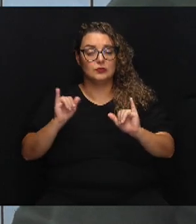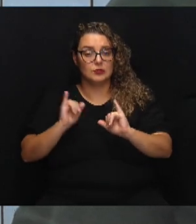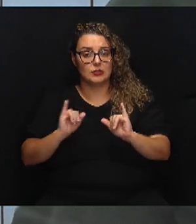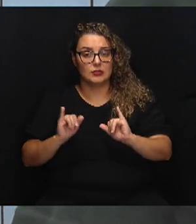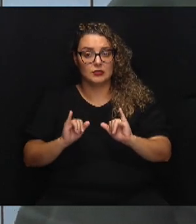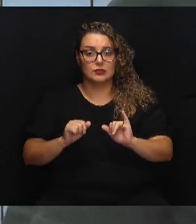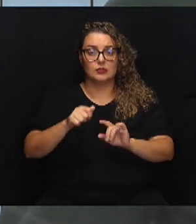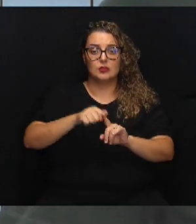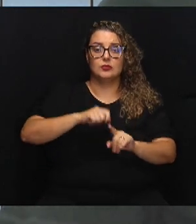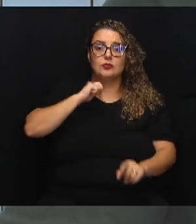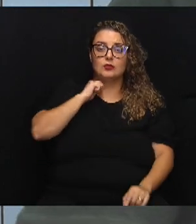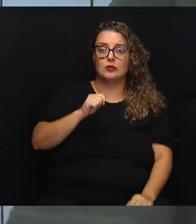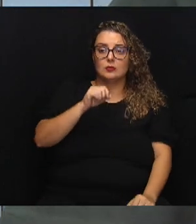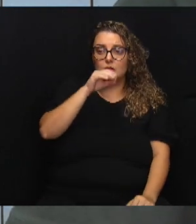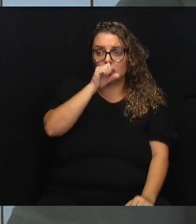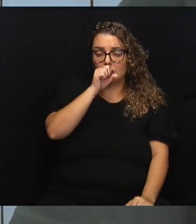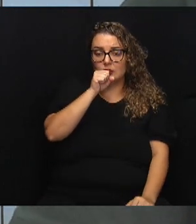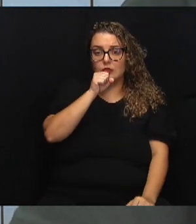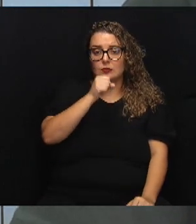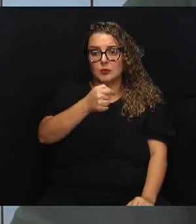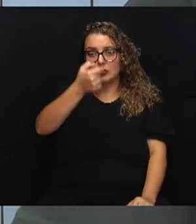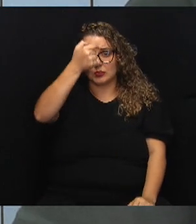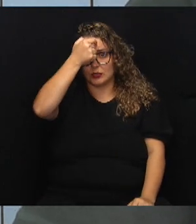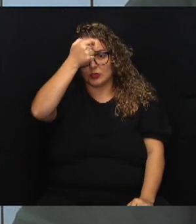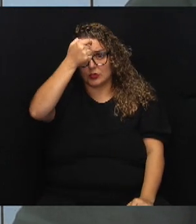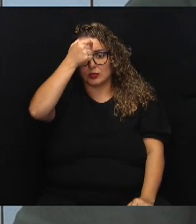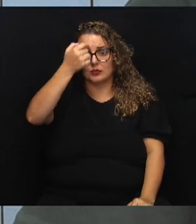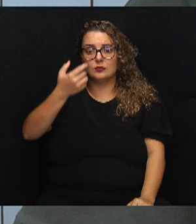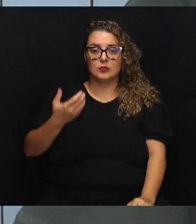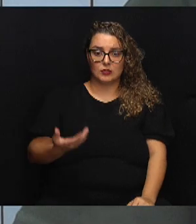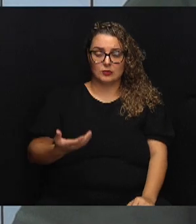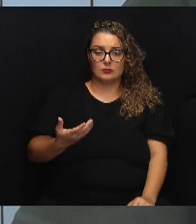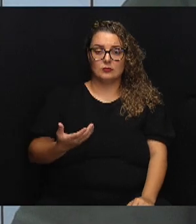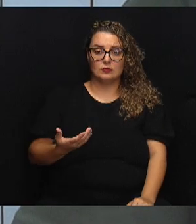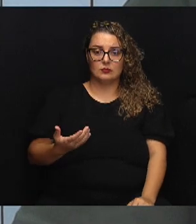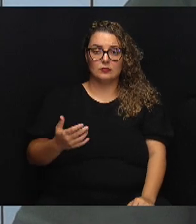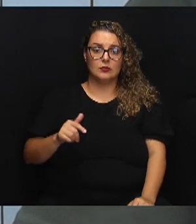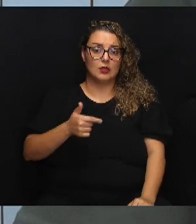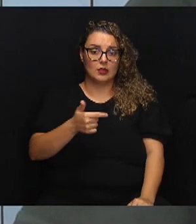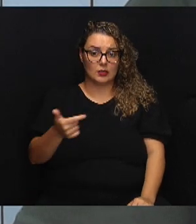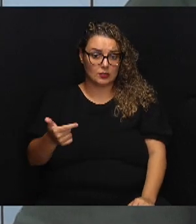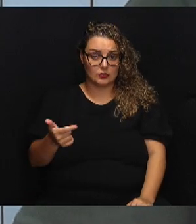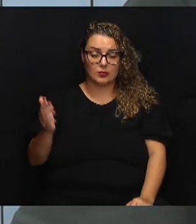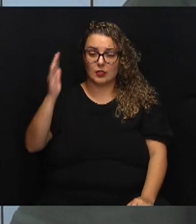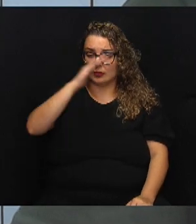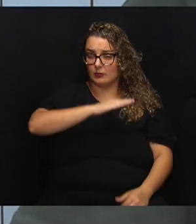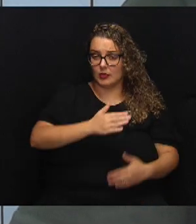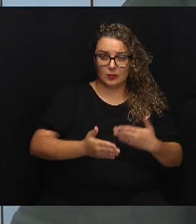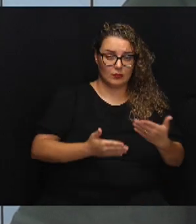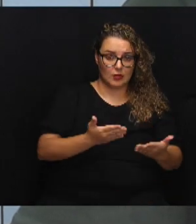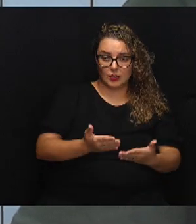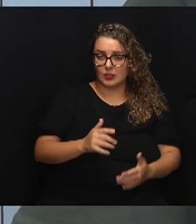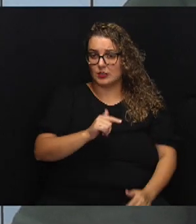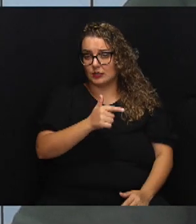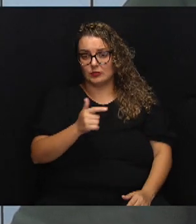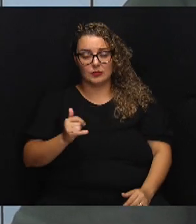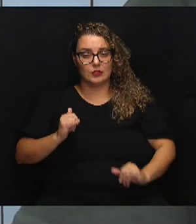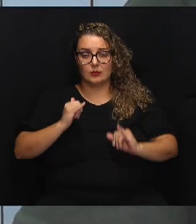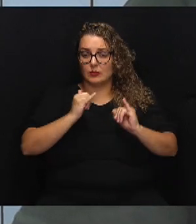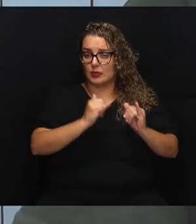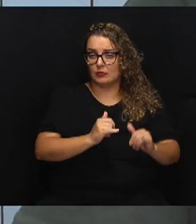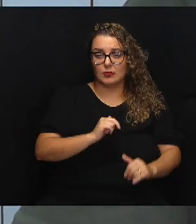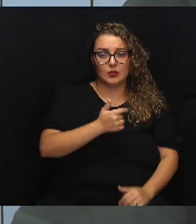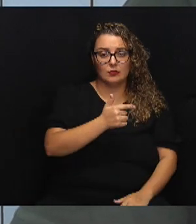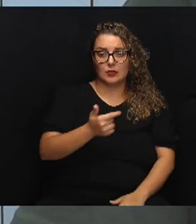do Abril Laranja, se conscientizando para que não cometa maus tratos, não cometa abandono, não